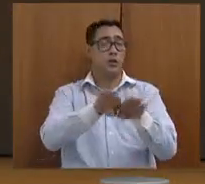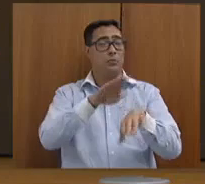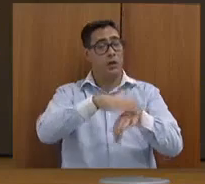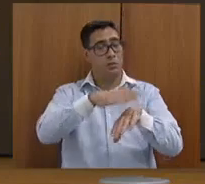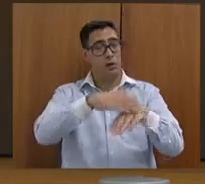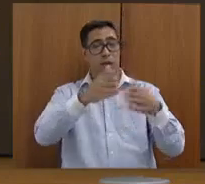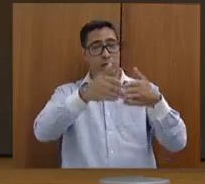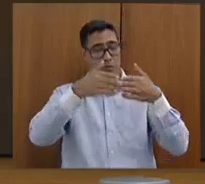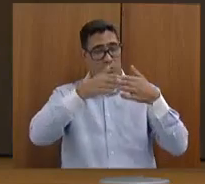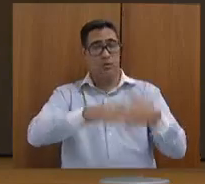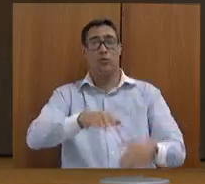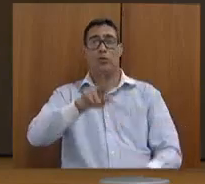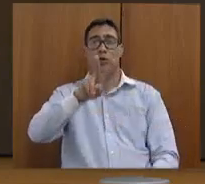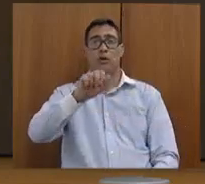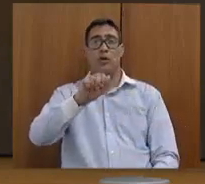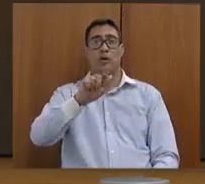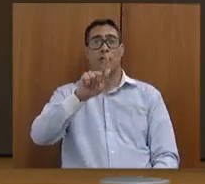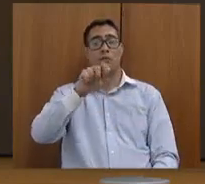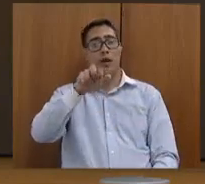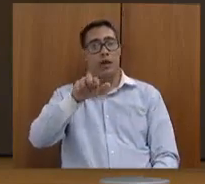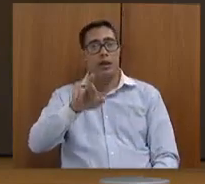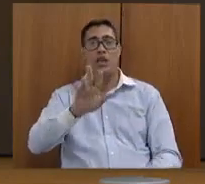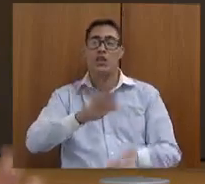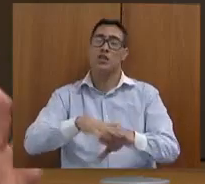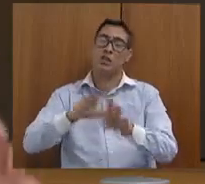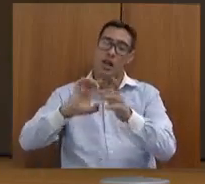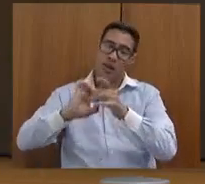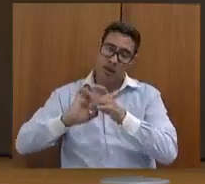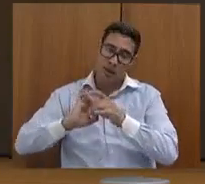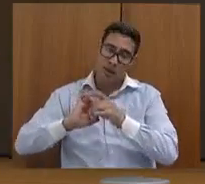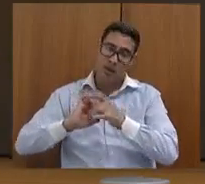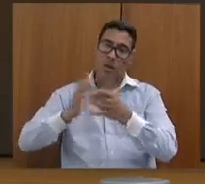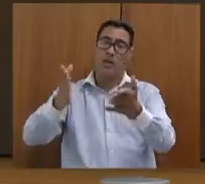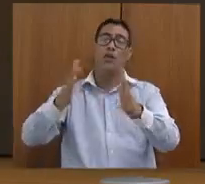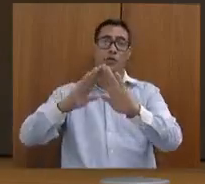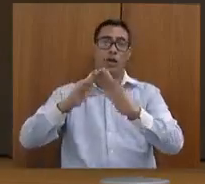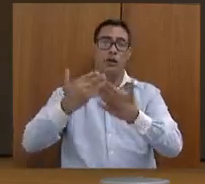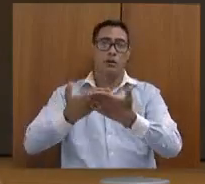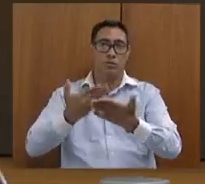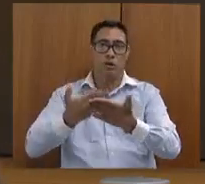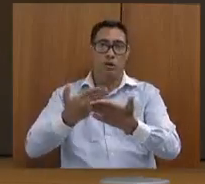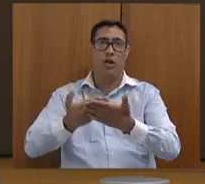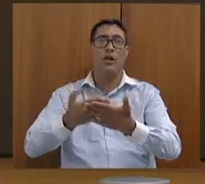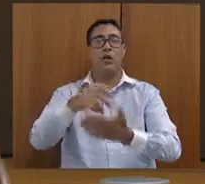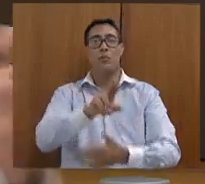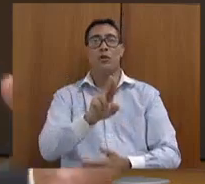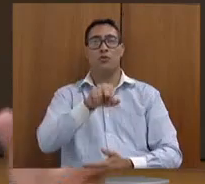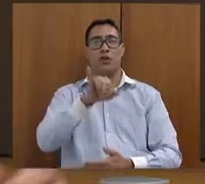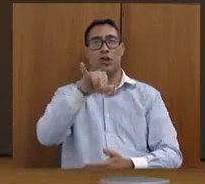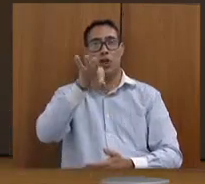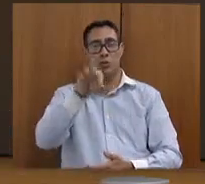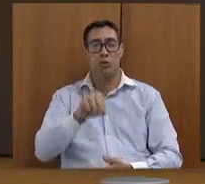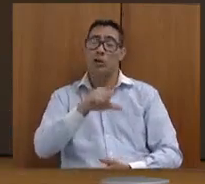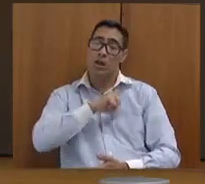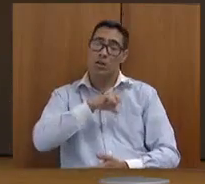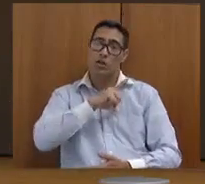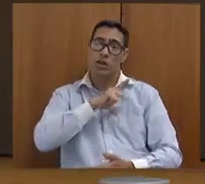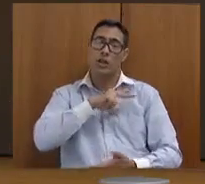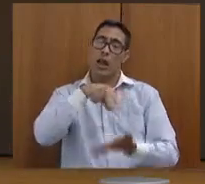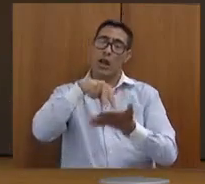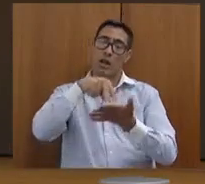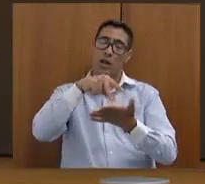já se deu uma escola para poder a unimontes ter uma sede definitiva